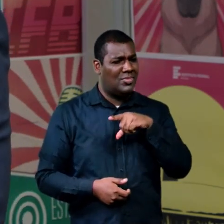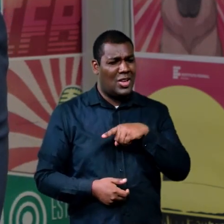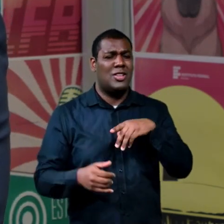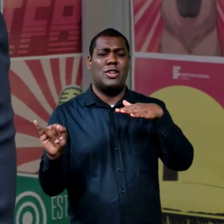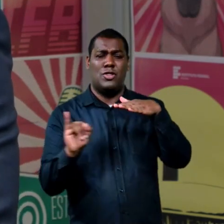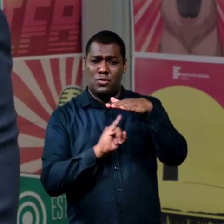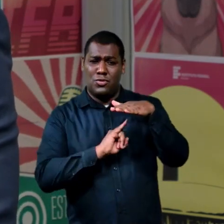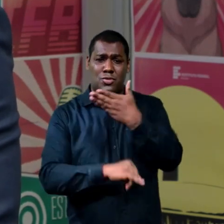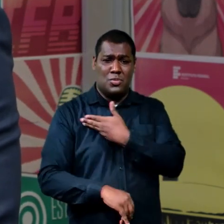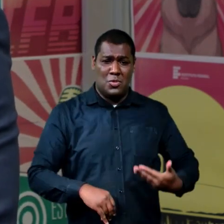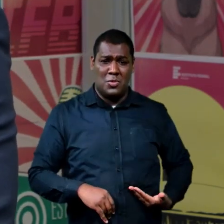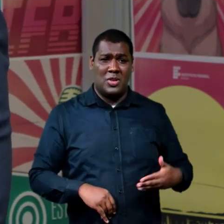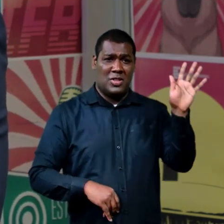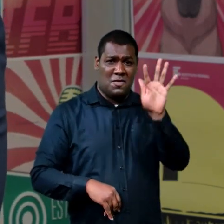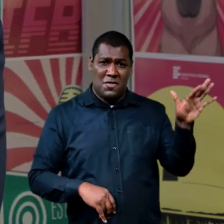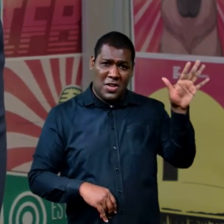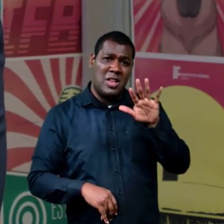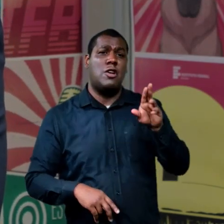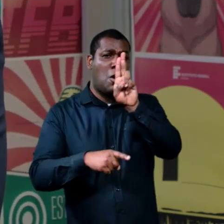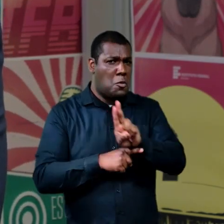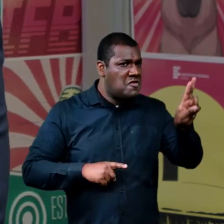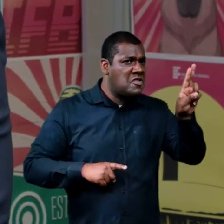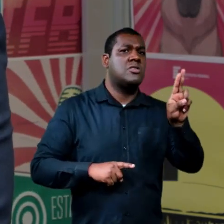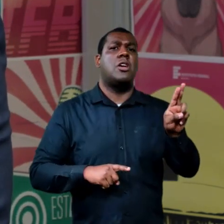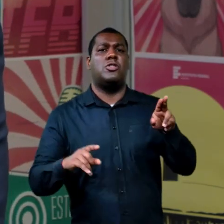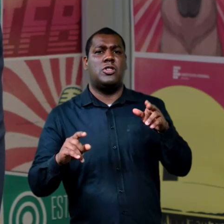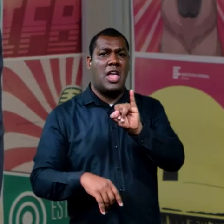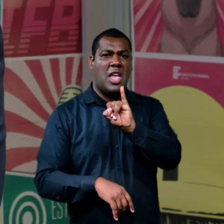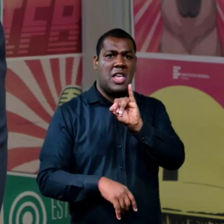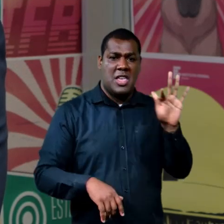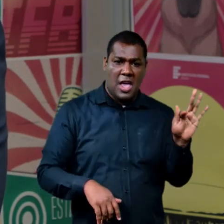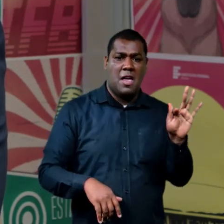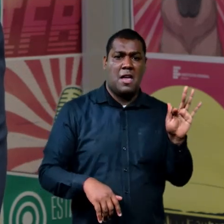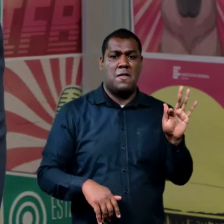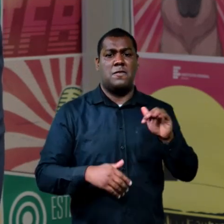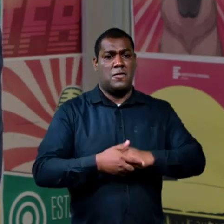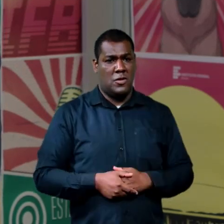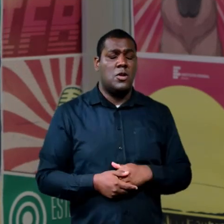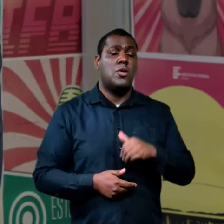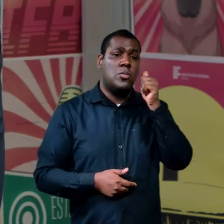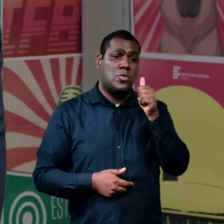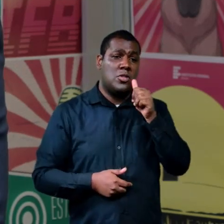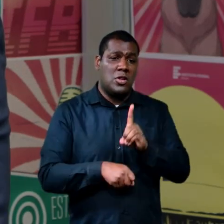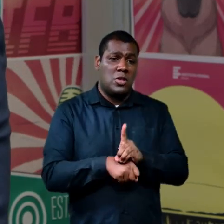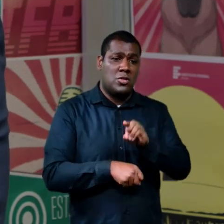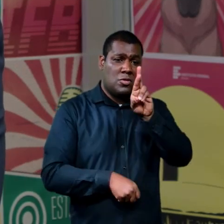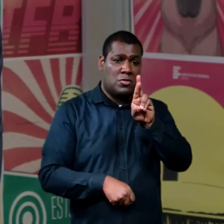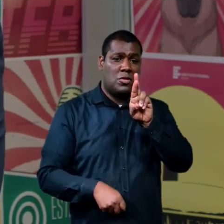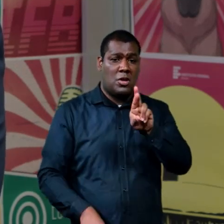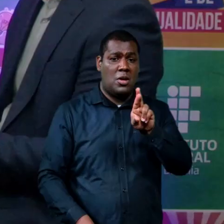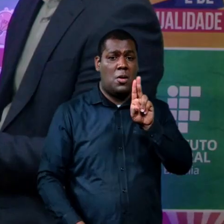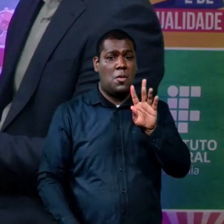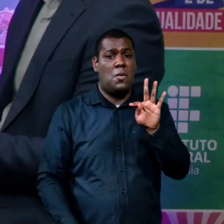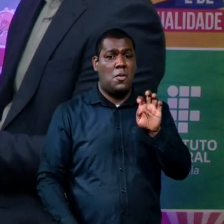instituições federais de ensino, dentre universidades, institutos federais, e esse ponto que a doutora Ruth colocou agora é uma situação